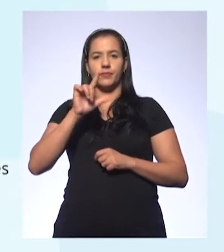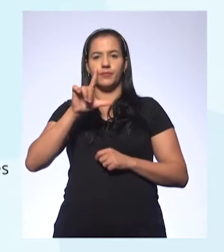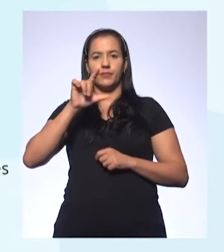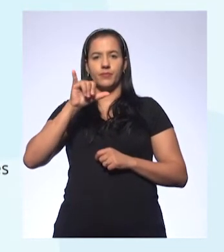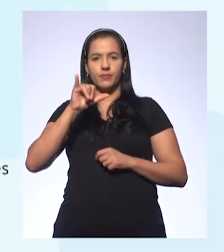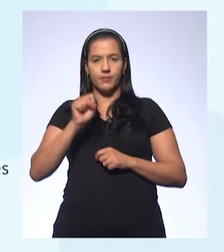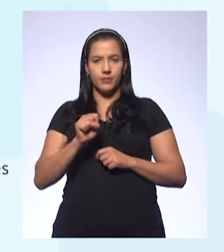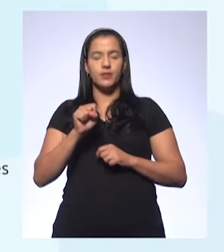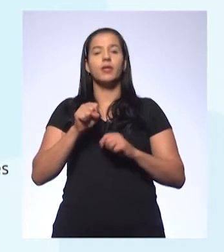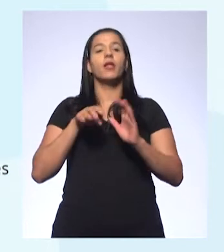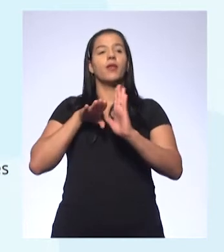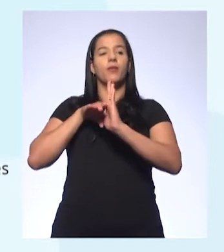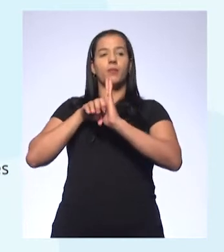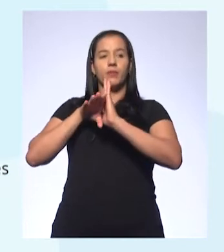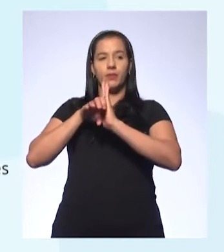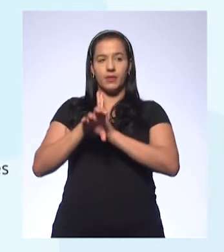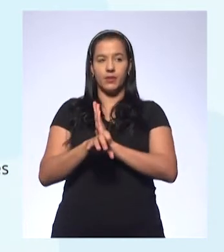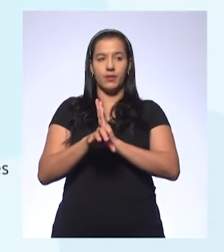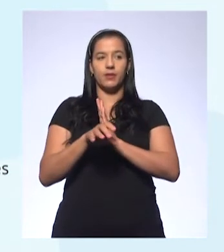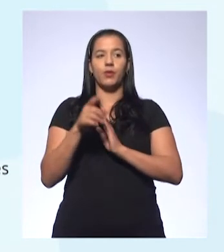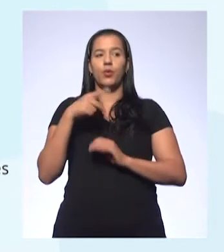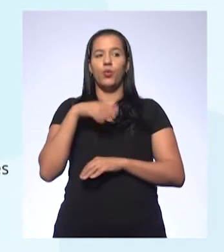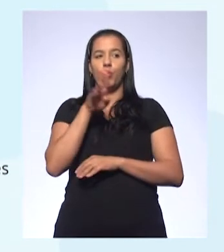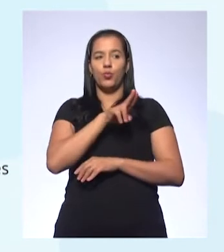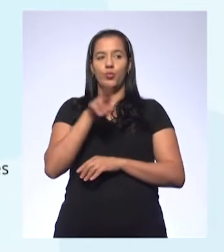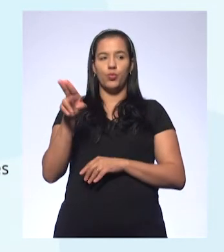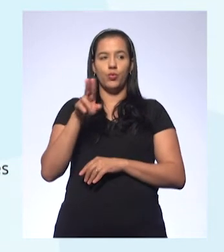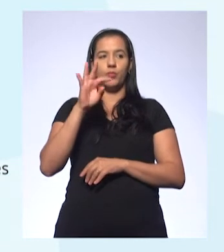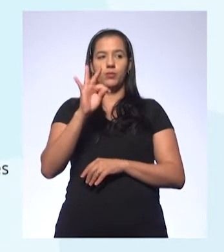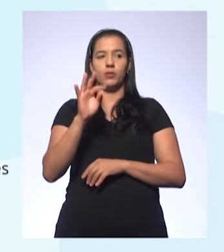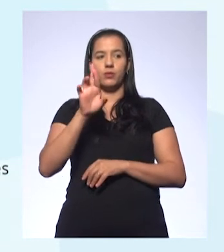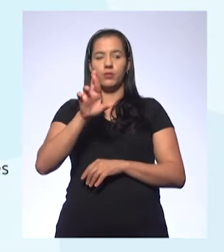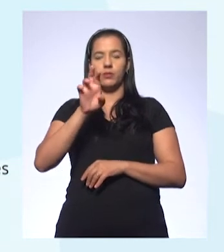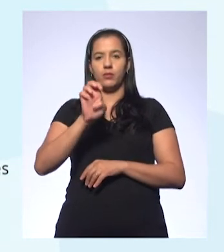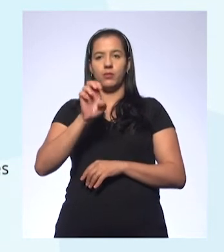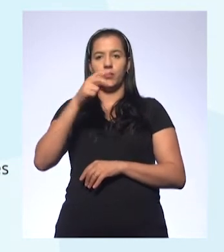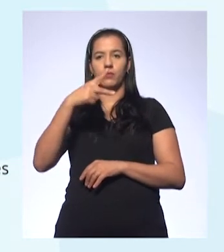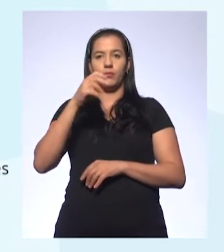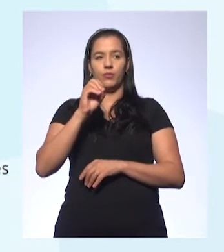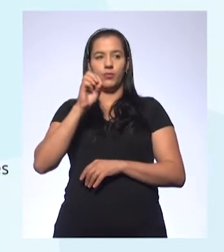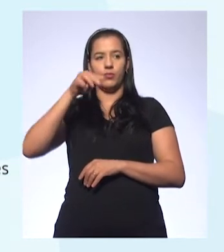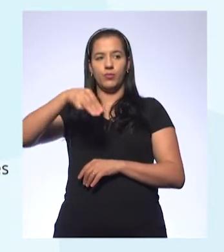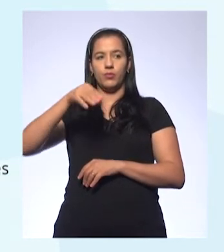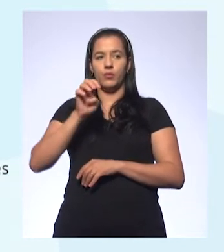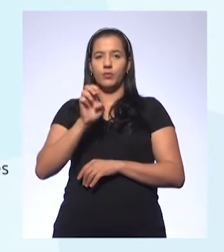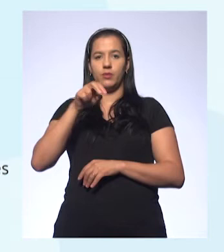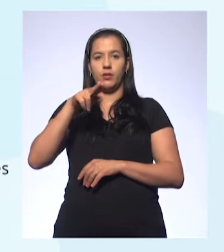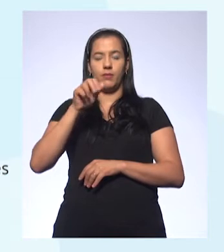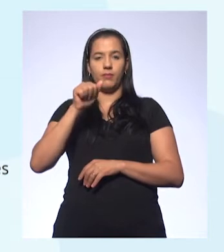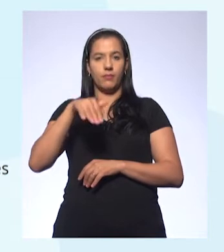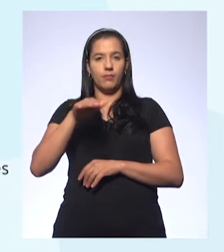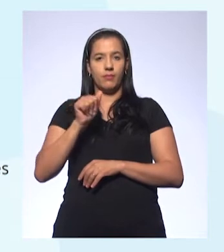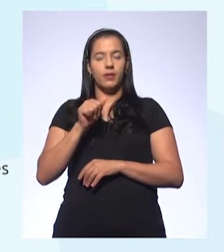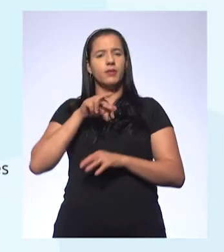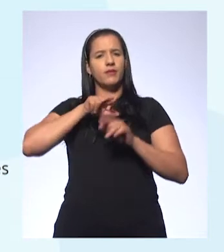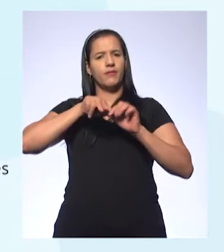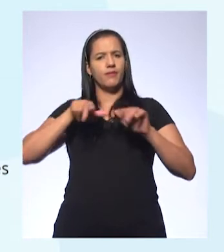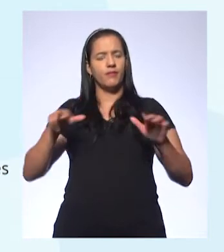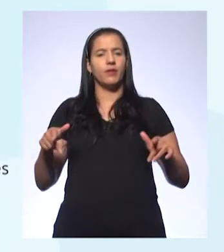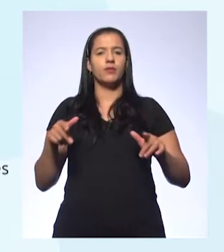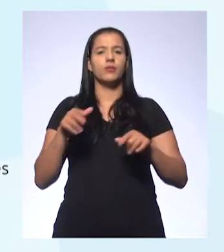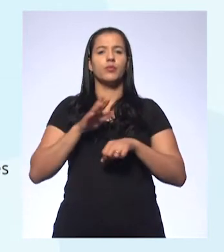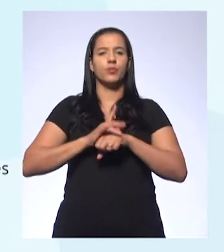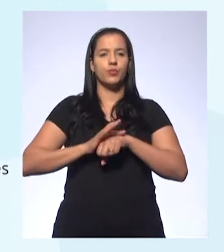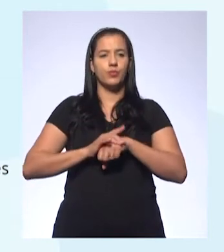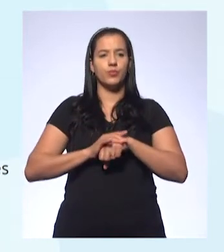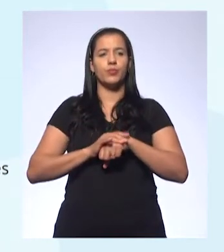bactéria chamada Treponema pallidum, tá bom? E ela pode apresentar diferentes manifestações clínicas, tá? E aí já a gente vai